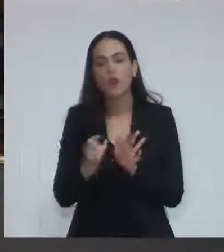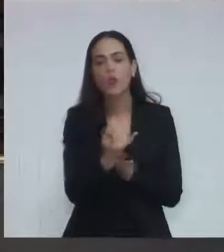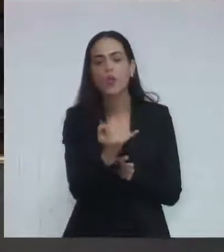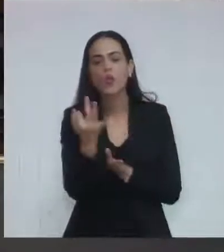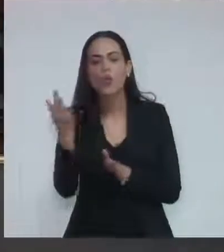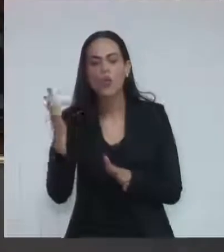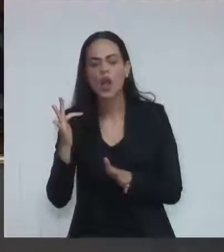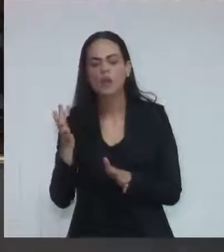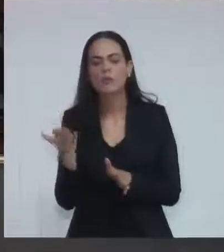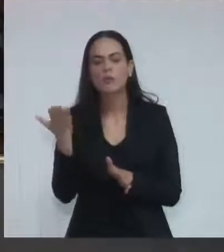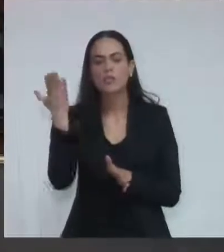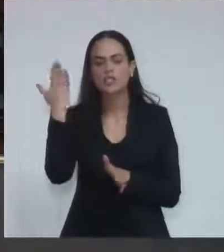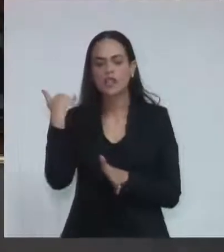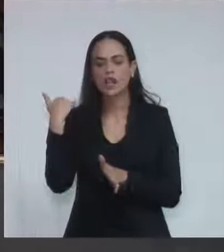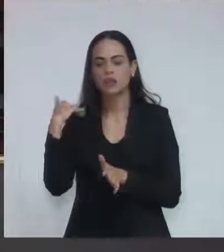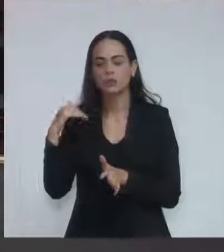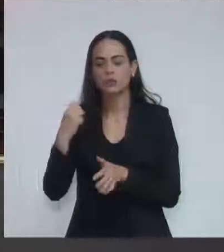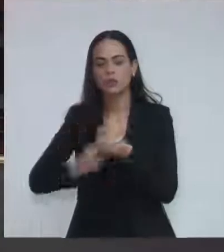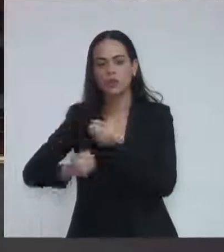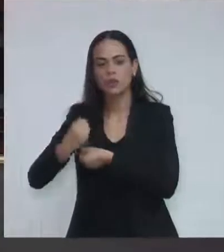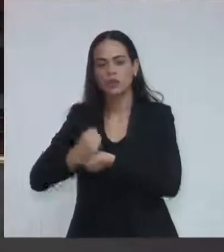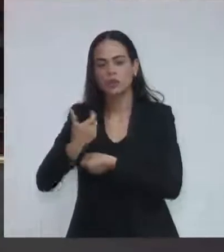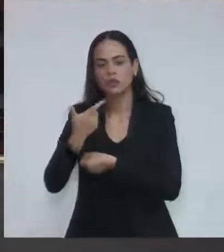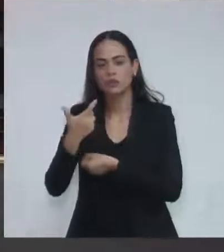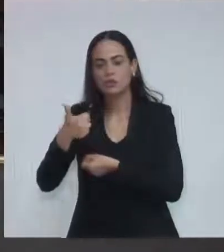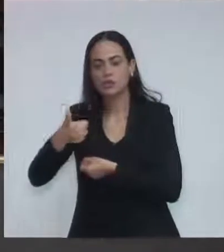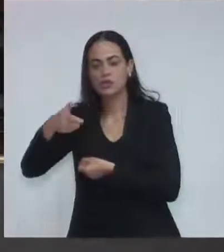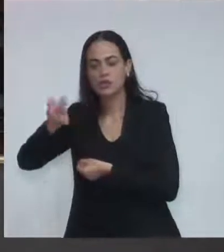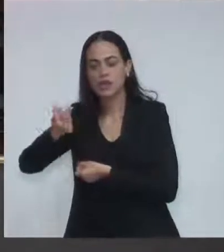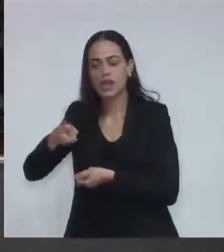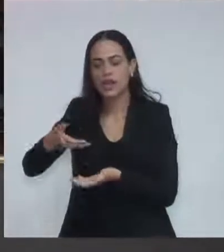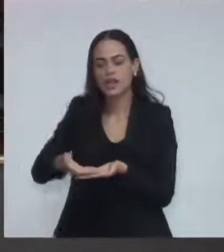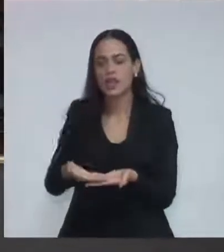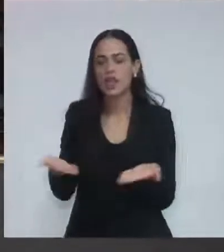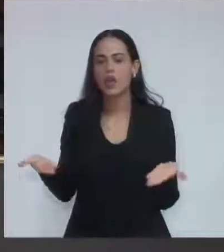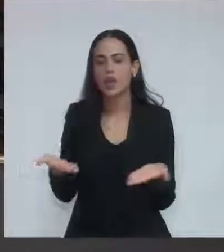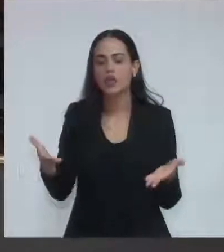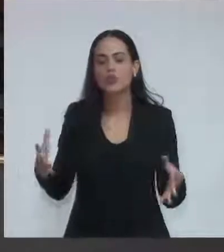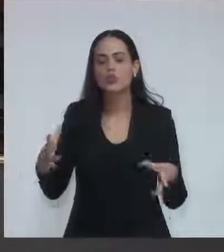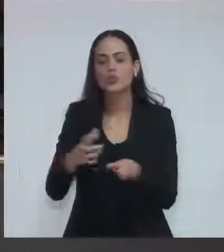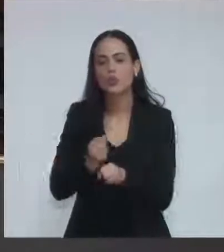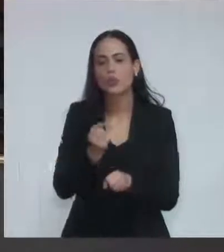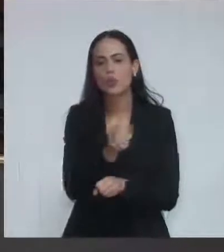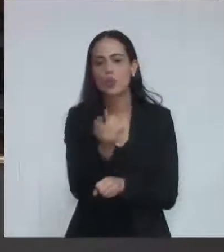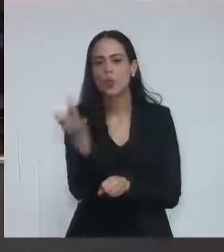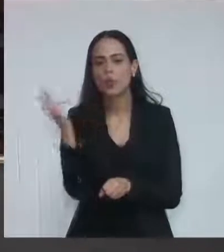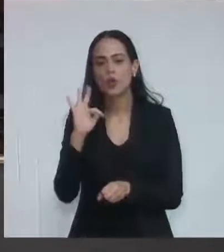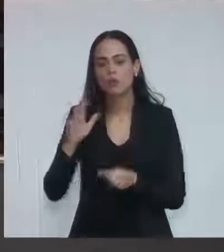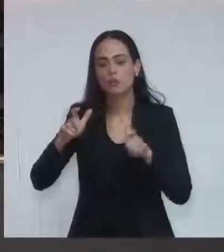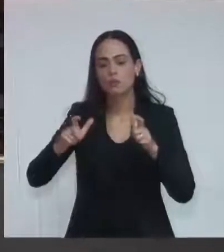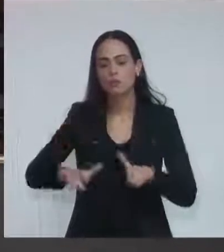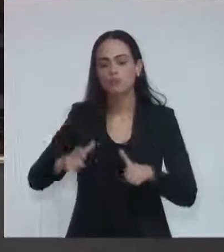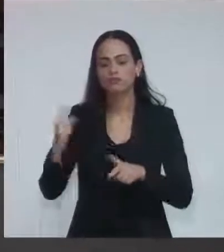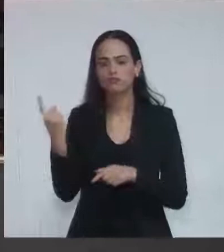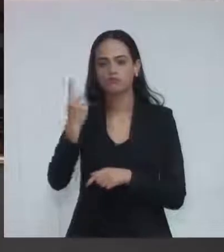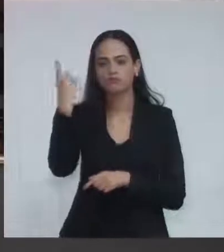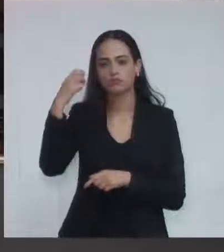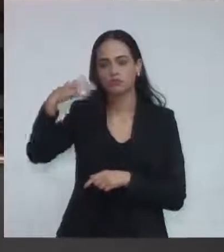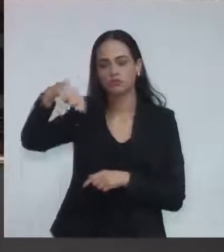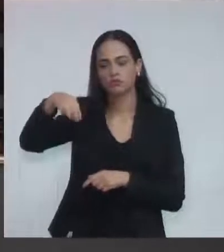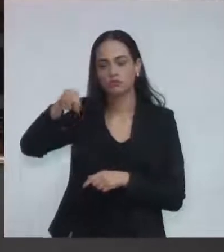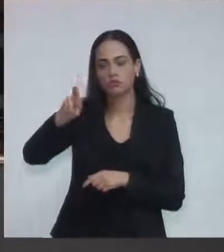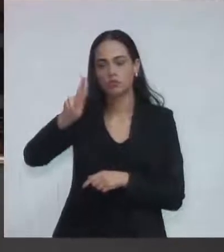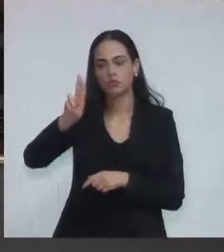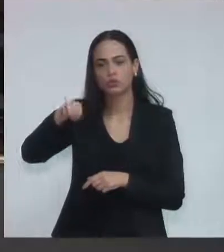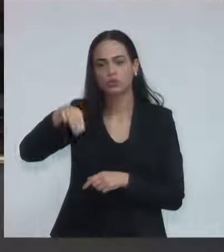acionada nos anos 2015, 16, 17 e 18, até a presente data no bairro Altos do Morumbi?